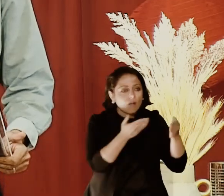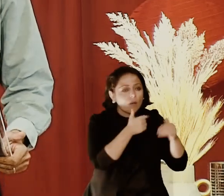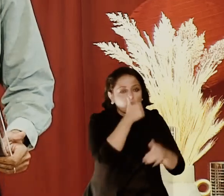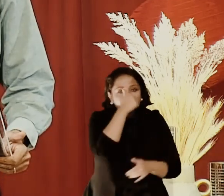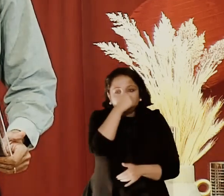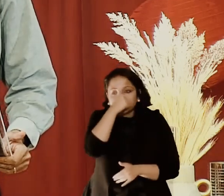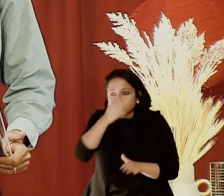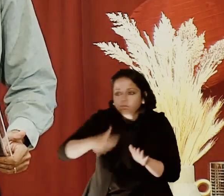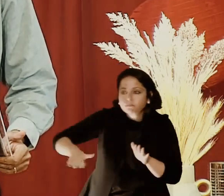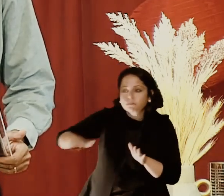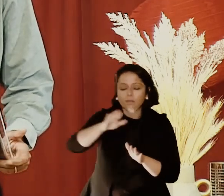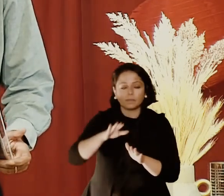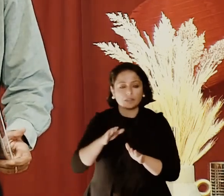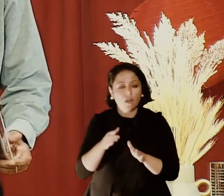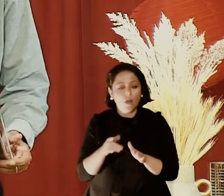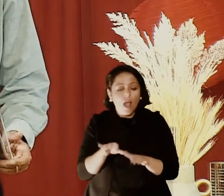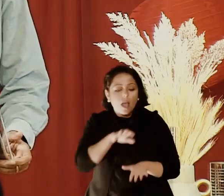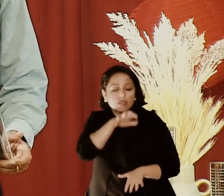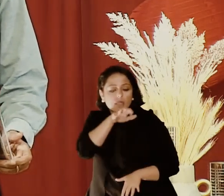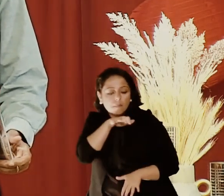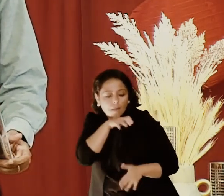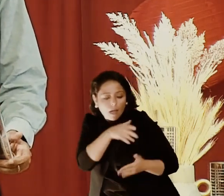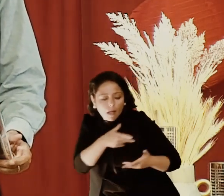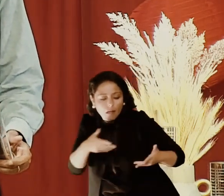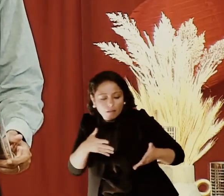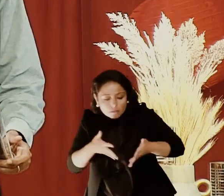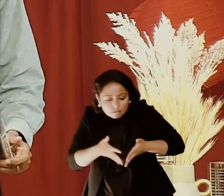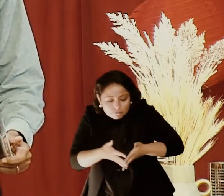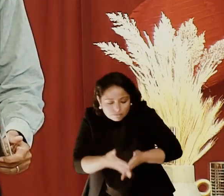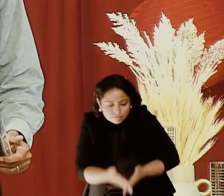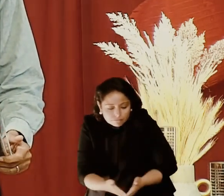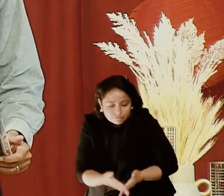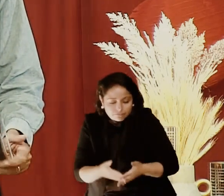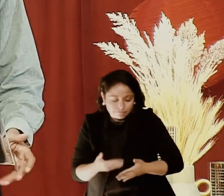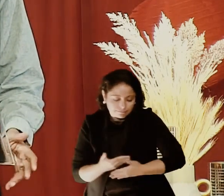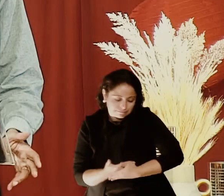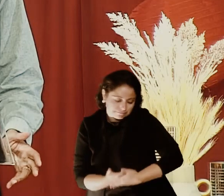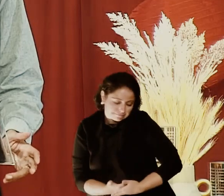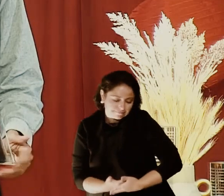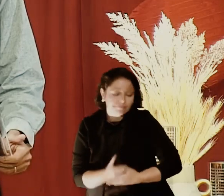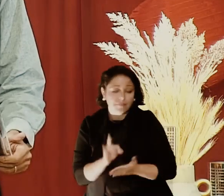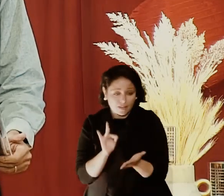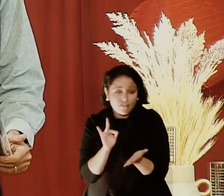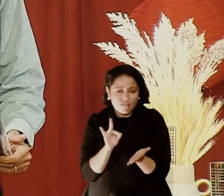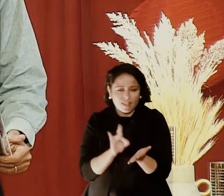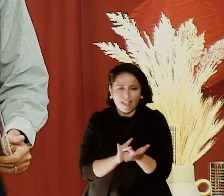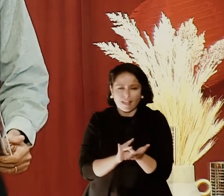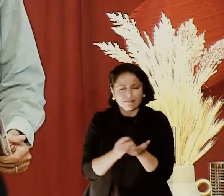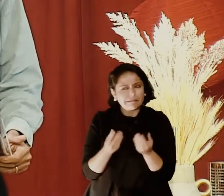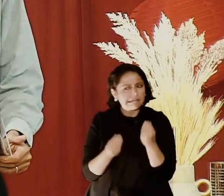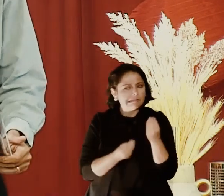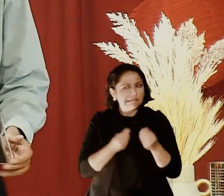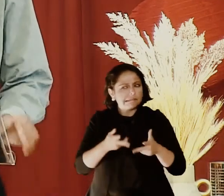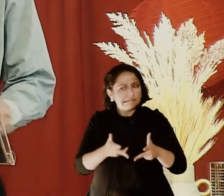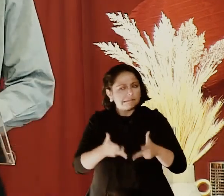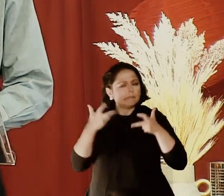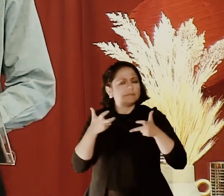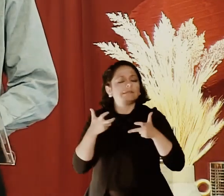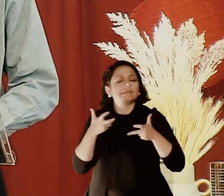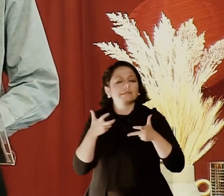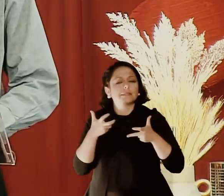Irmãos, como é terrível até perceber